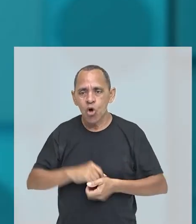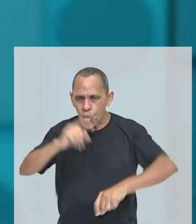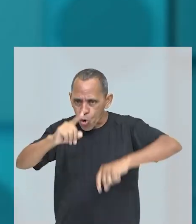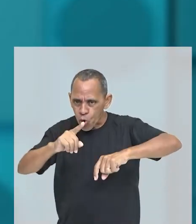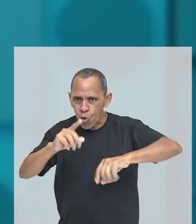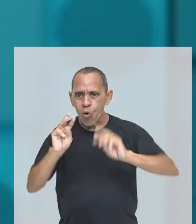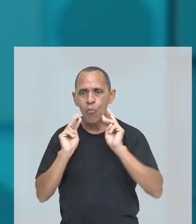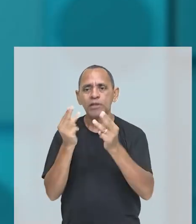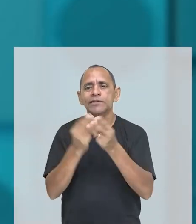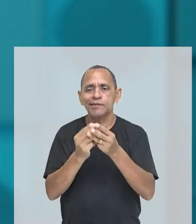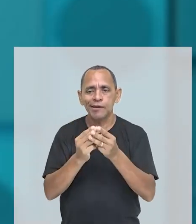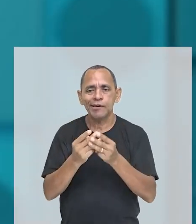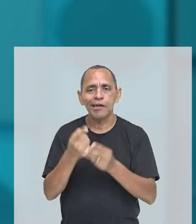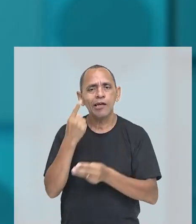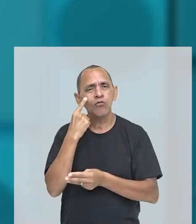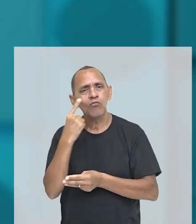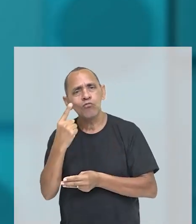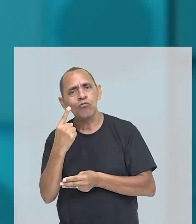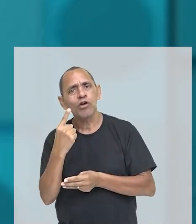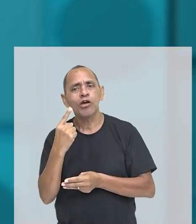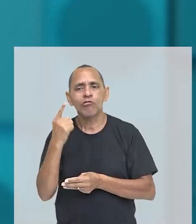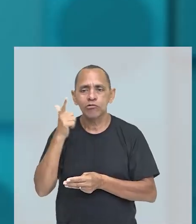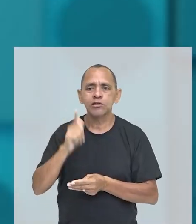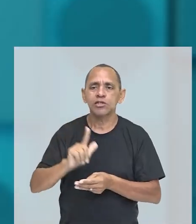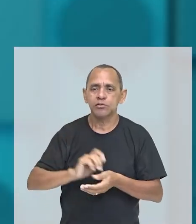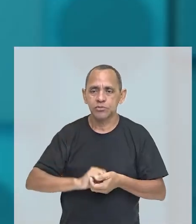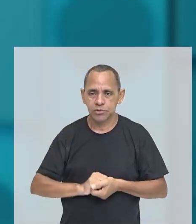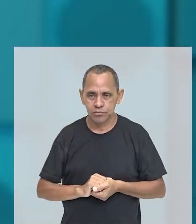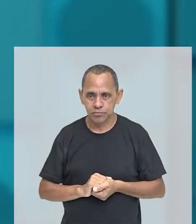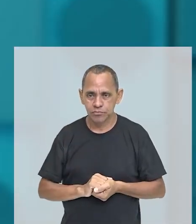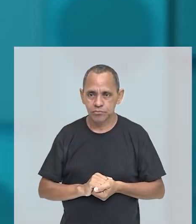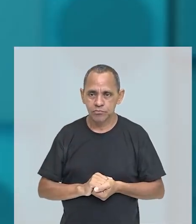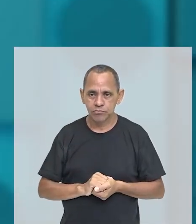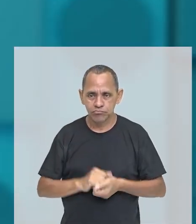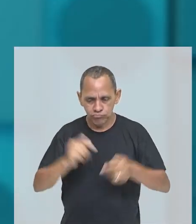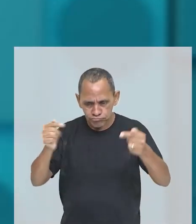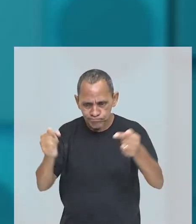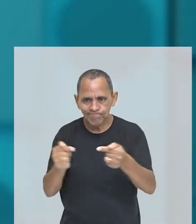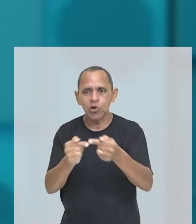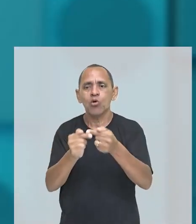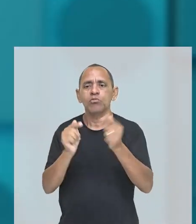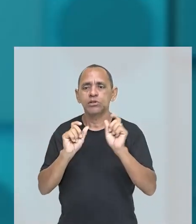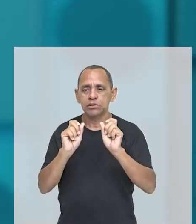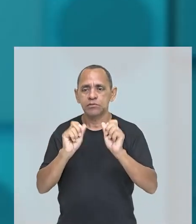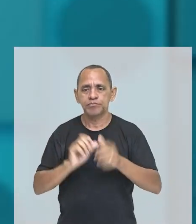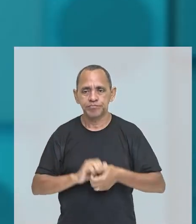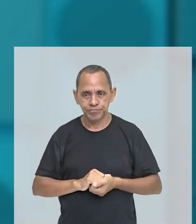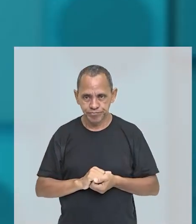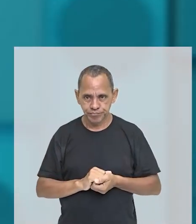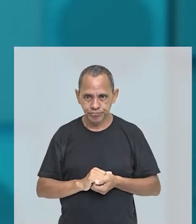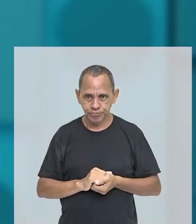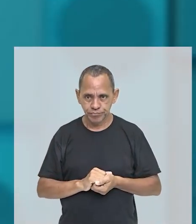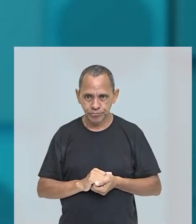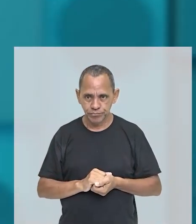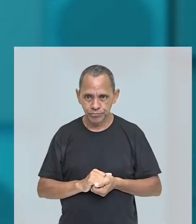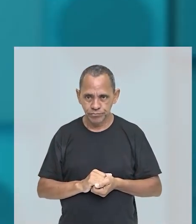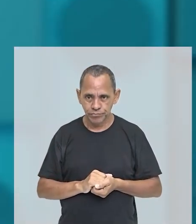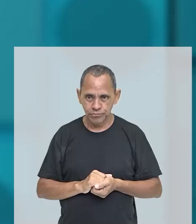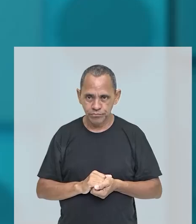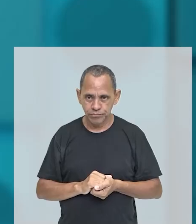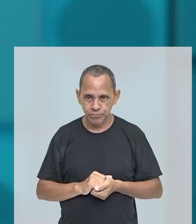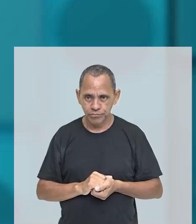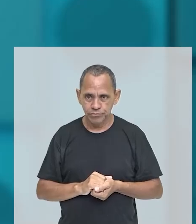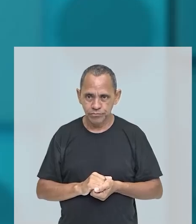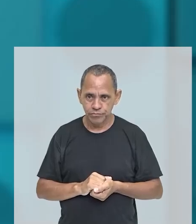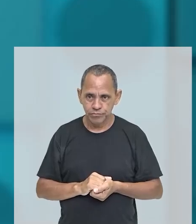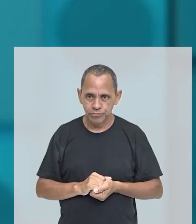Então, esses pontos dá para compreender que esses dois elementos existem, tanto matéria escura quanto energia escura, né, eles